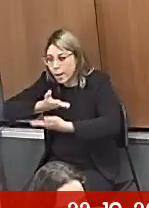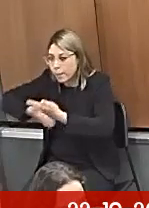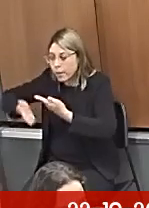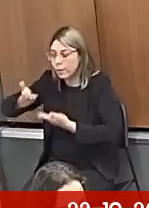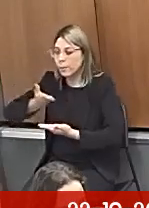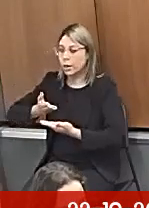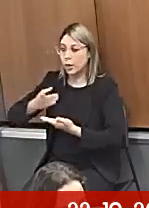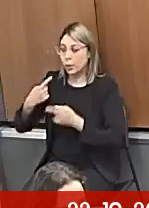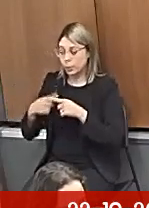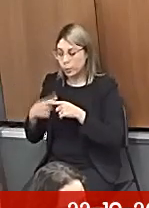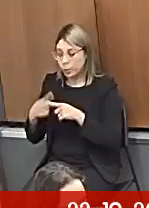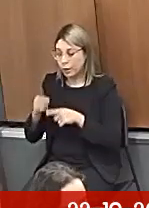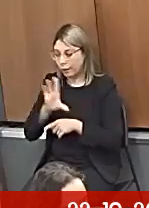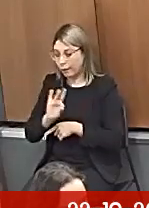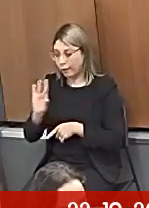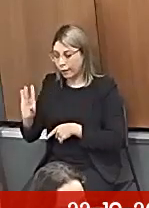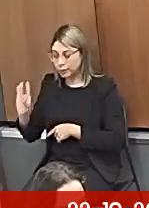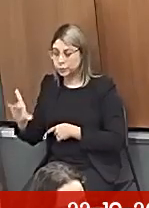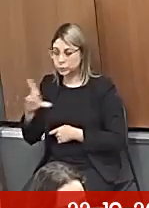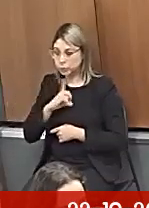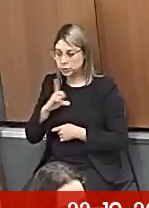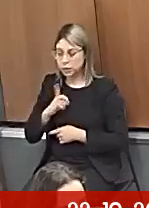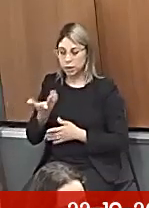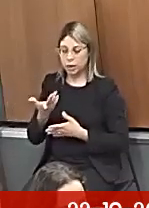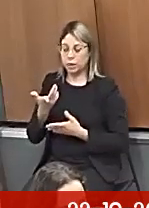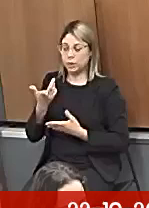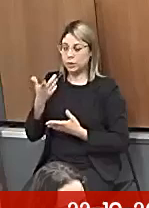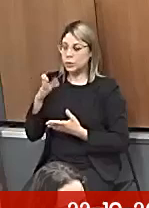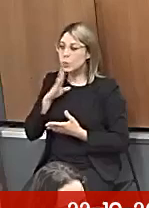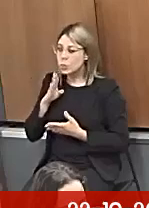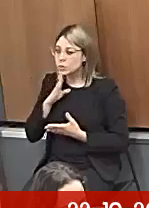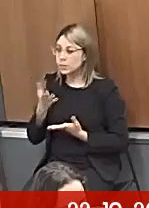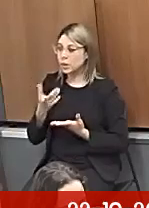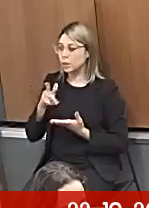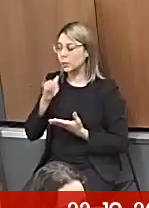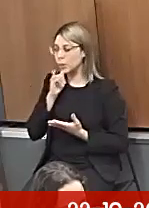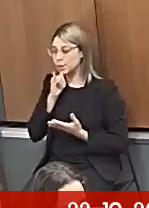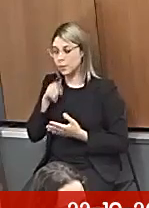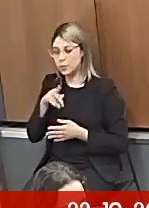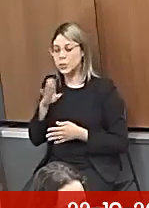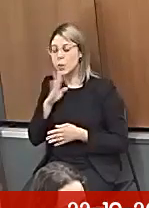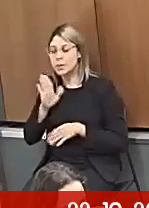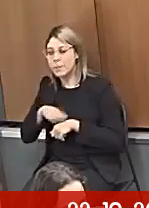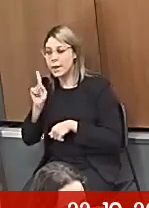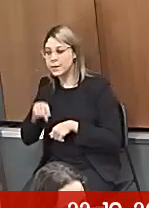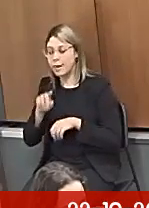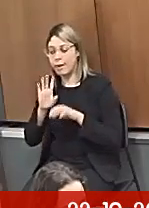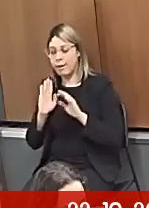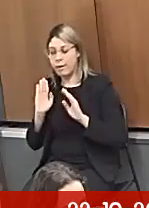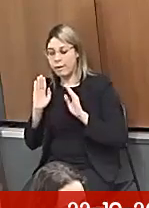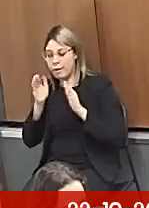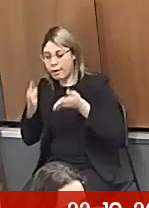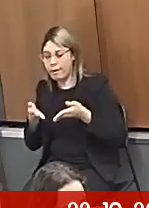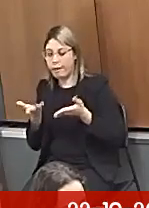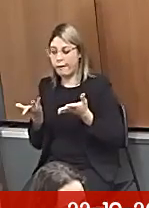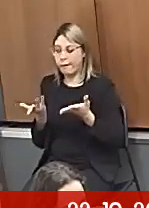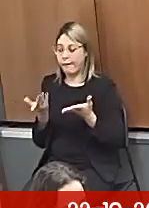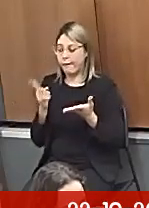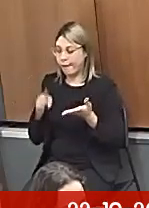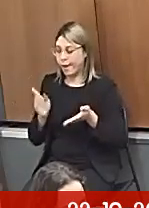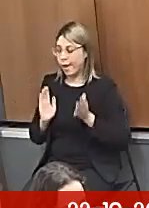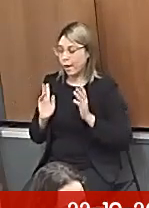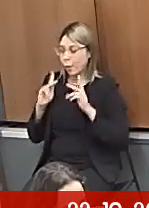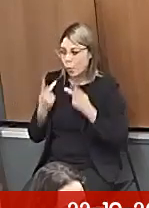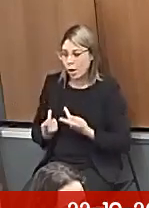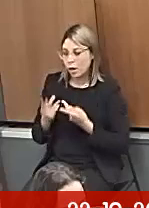ramos científicos, seja de exatas, no caso de acessibilidade, seja ele de humanas, ou seja ele de saúde, e que a